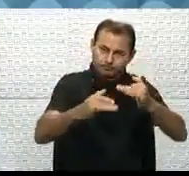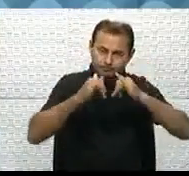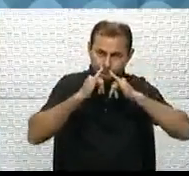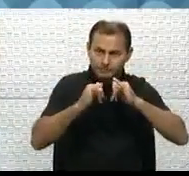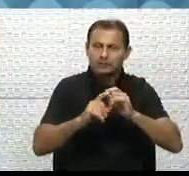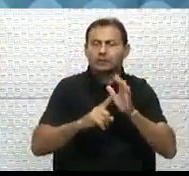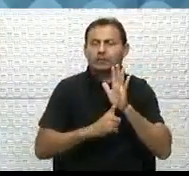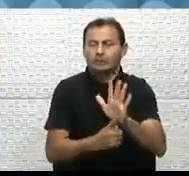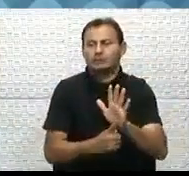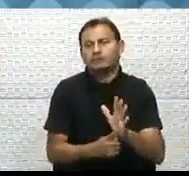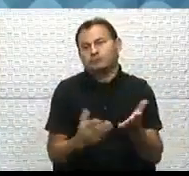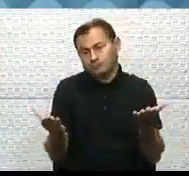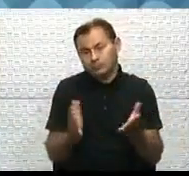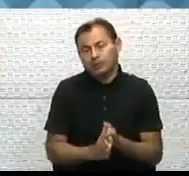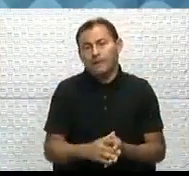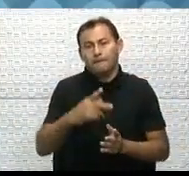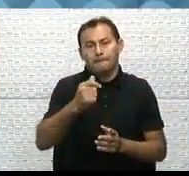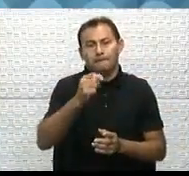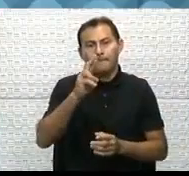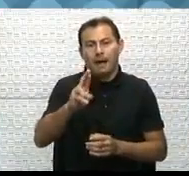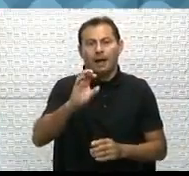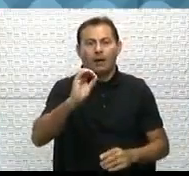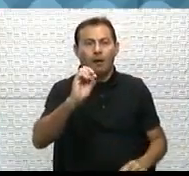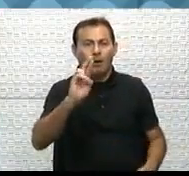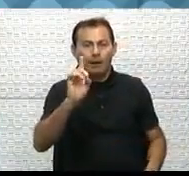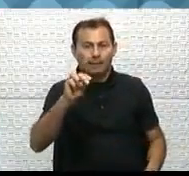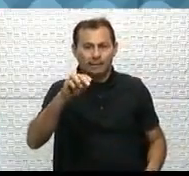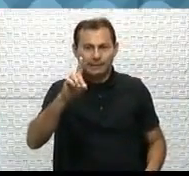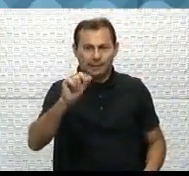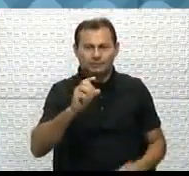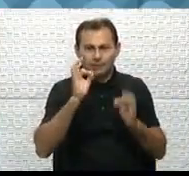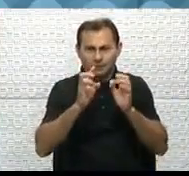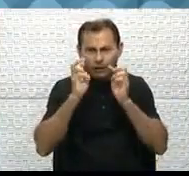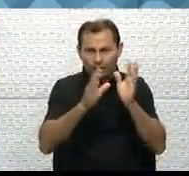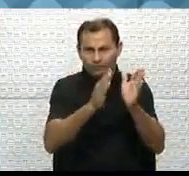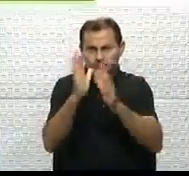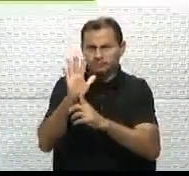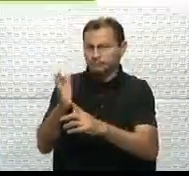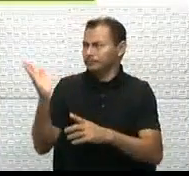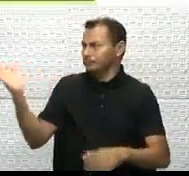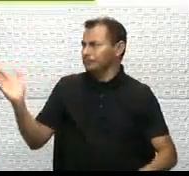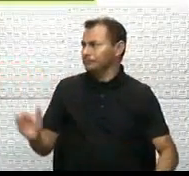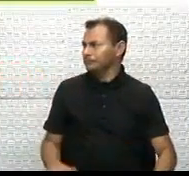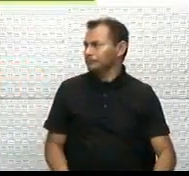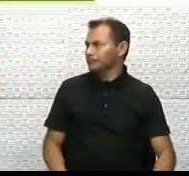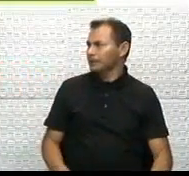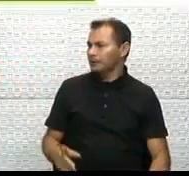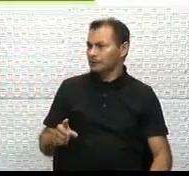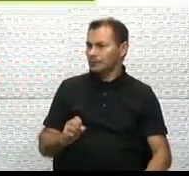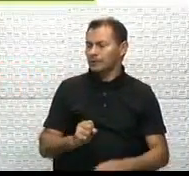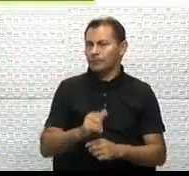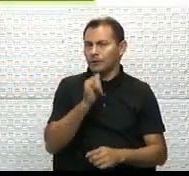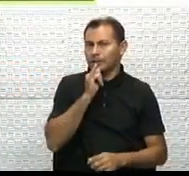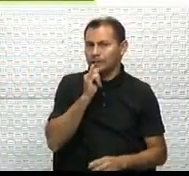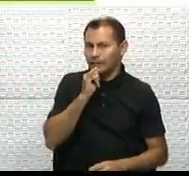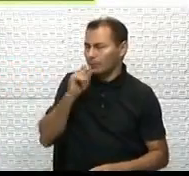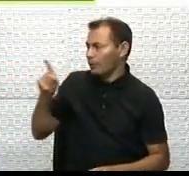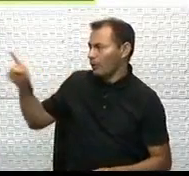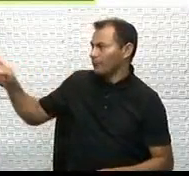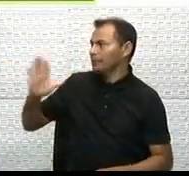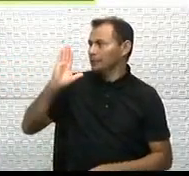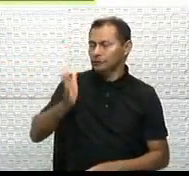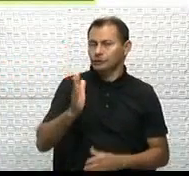dados sendo apresentados, com esses pares ordenados sendo apresentados. Acompanhe comigo no quadro. Então, nessa situação, por exemplo,